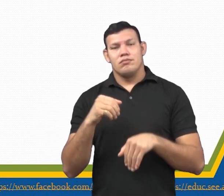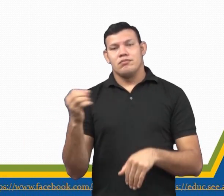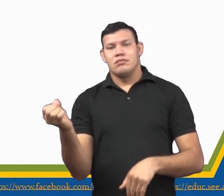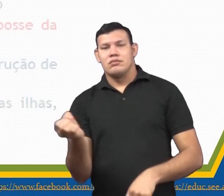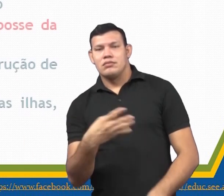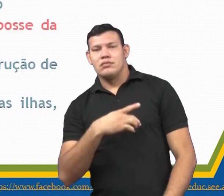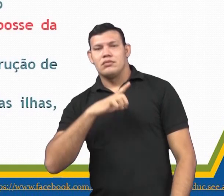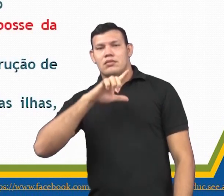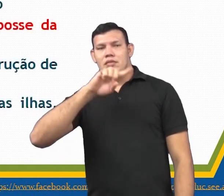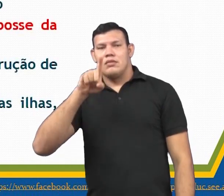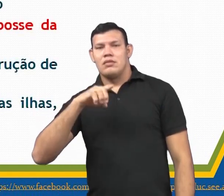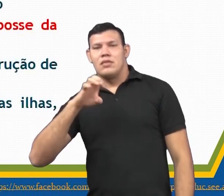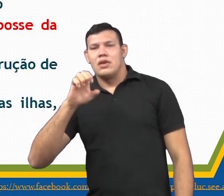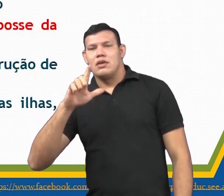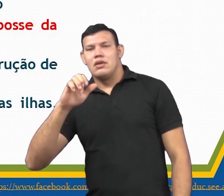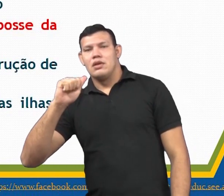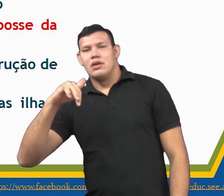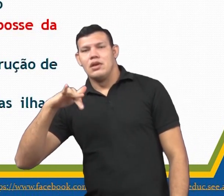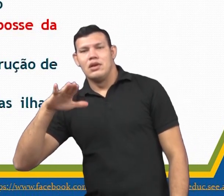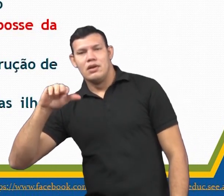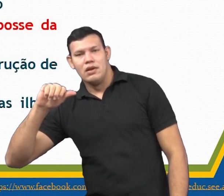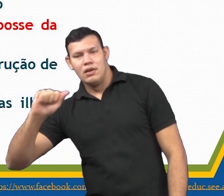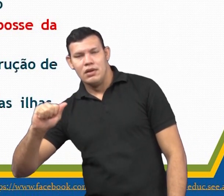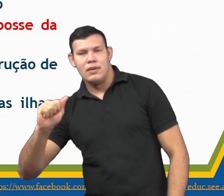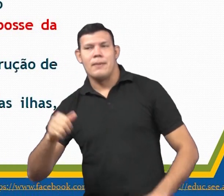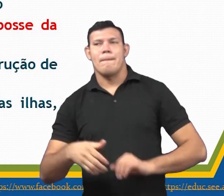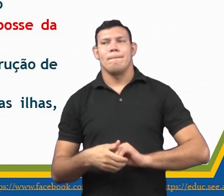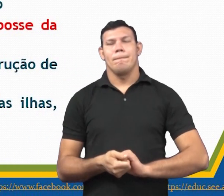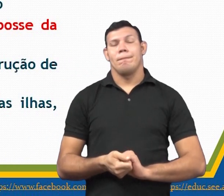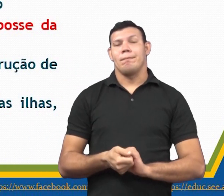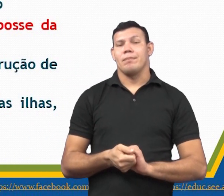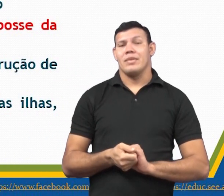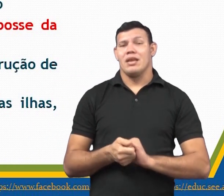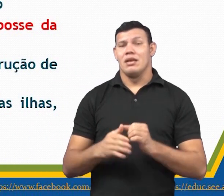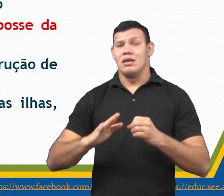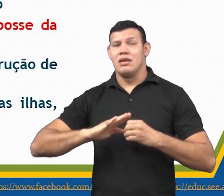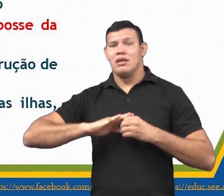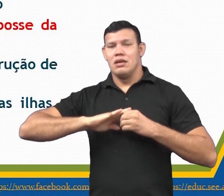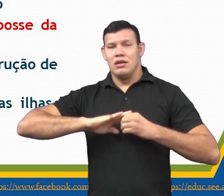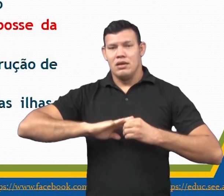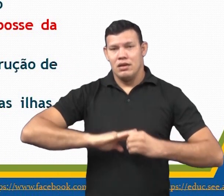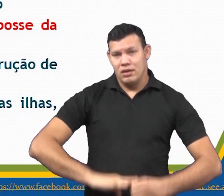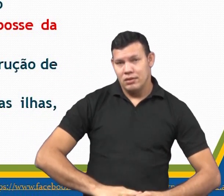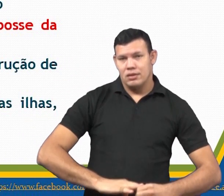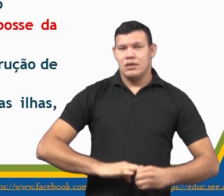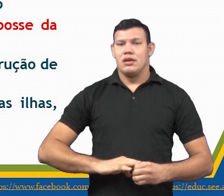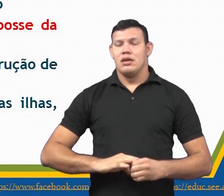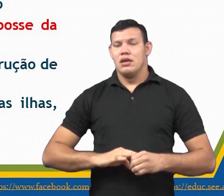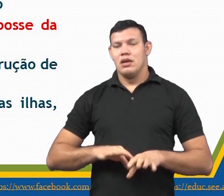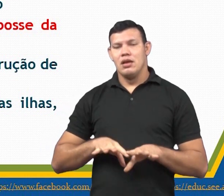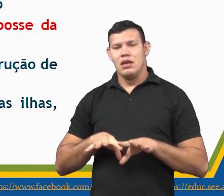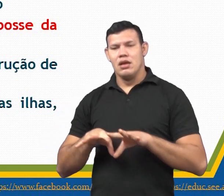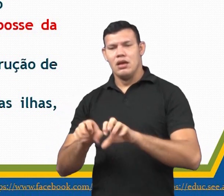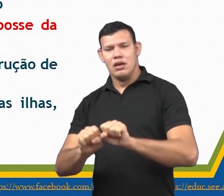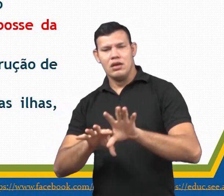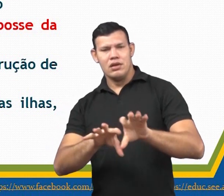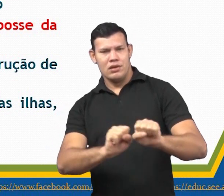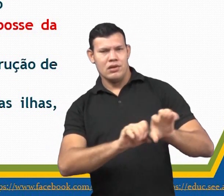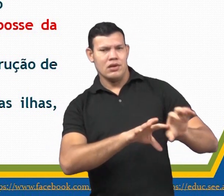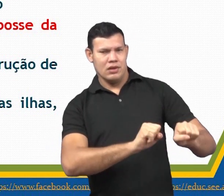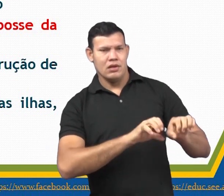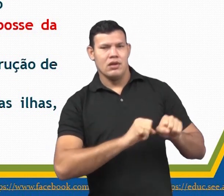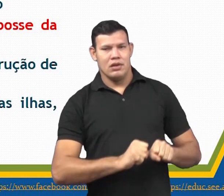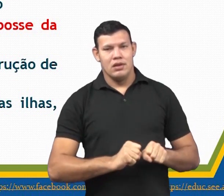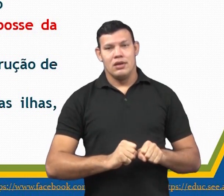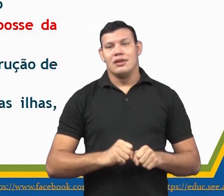Ocidental. Quanto à colonização, dado que foi um processo muito mais recente, ocorreu